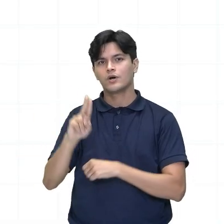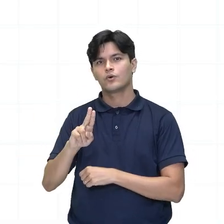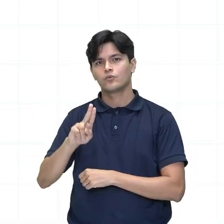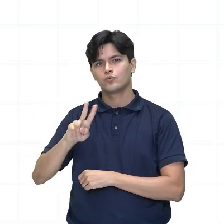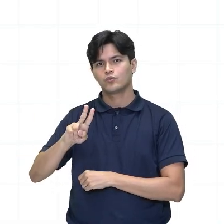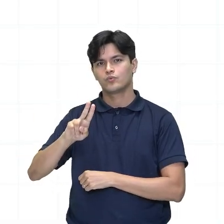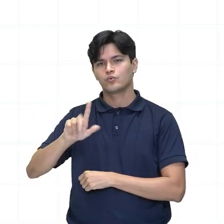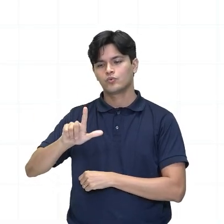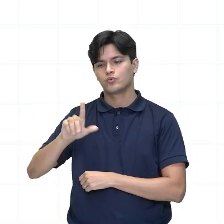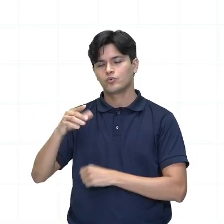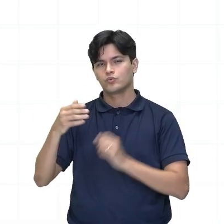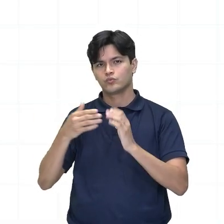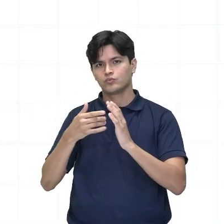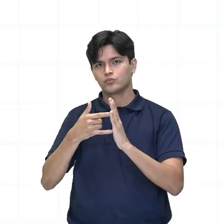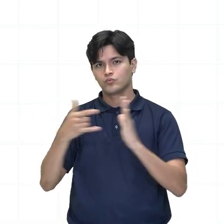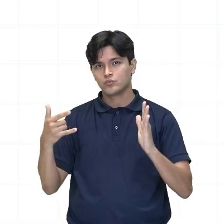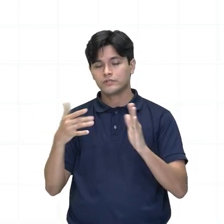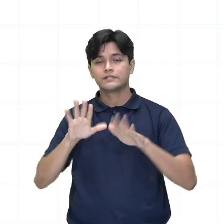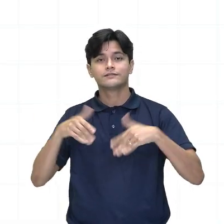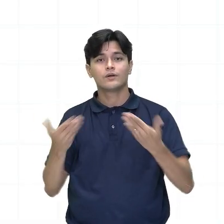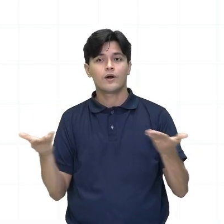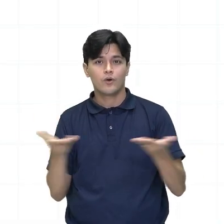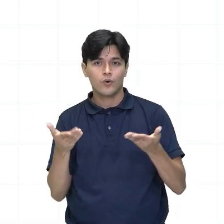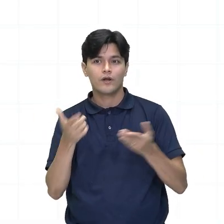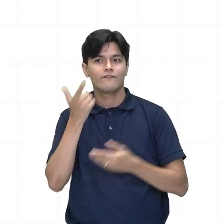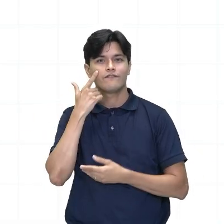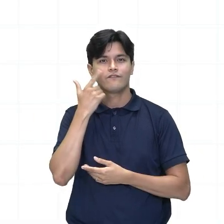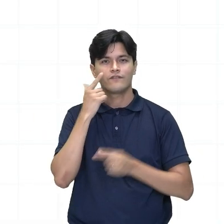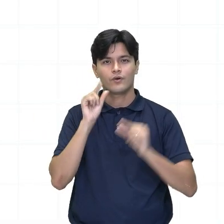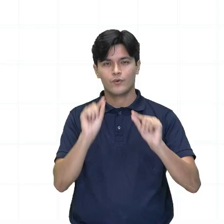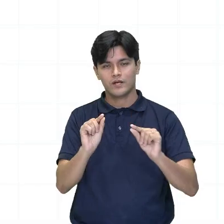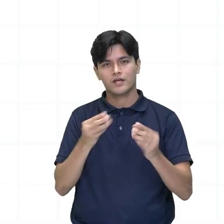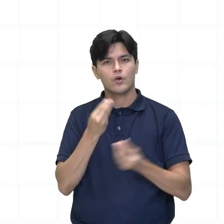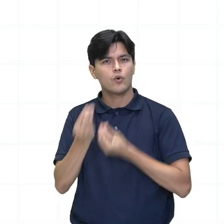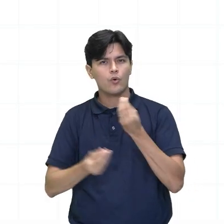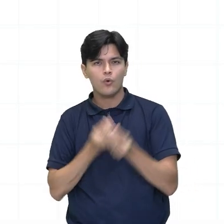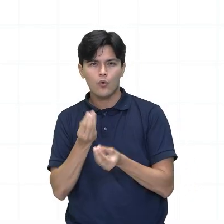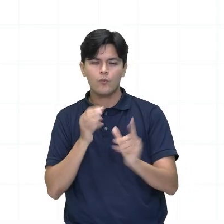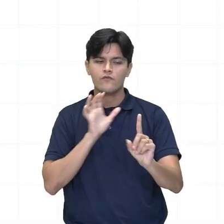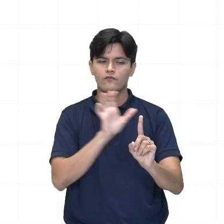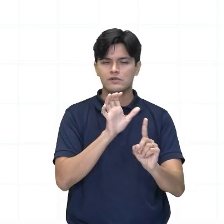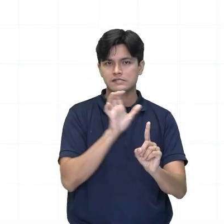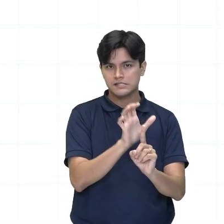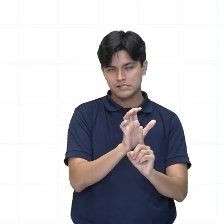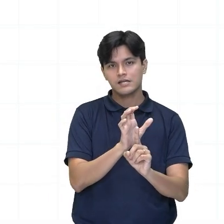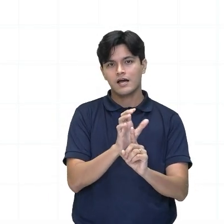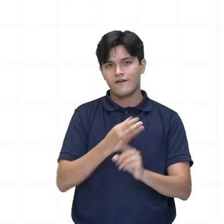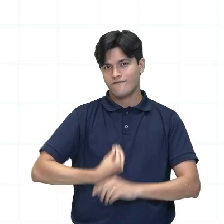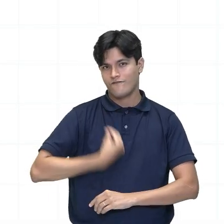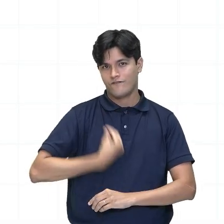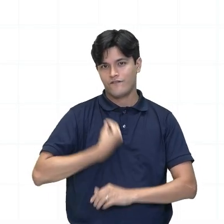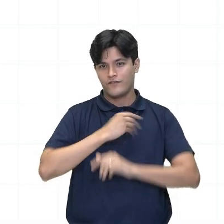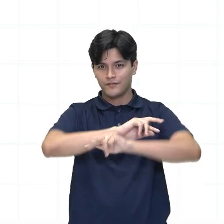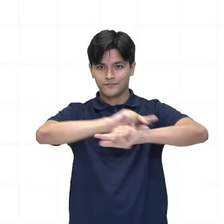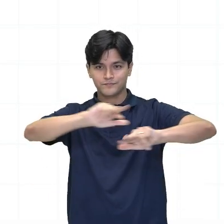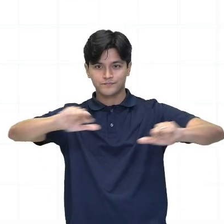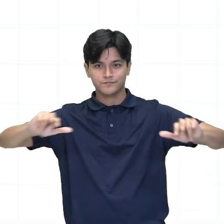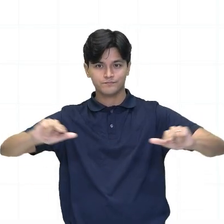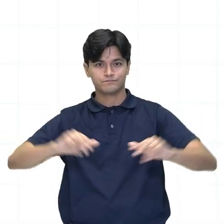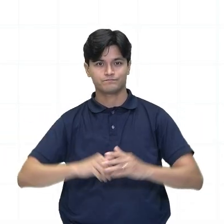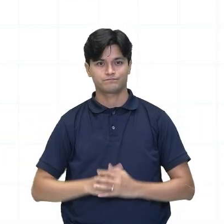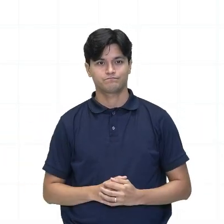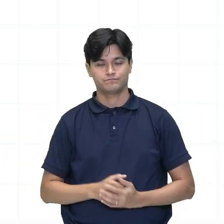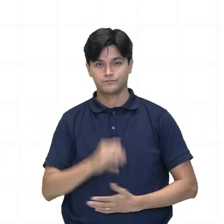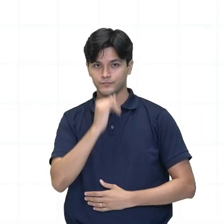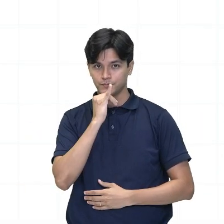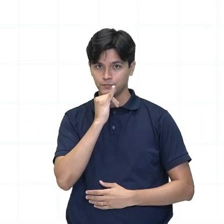Então, vamos ver aqui o impacto na biodiversidade. Vejam aí, quando nós